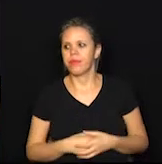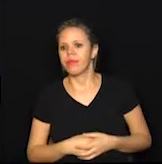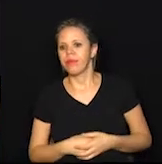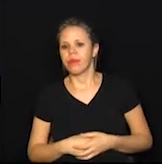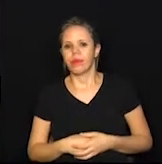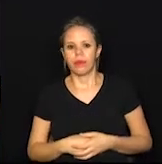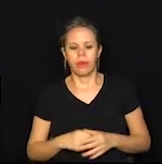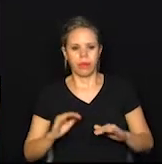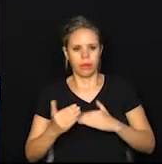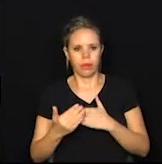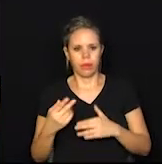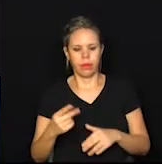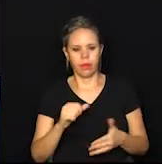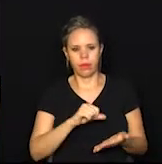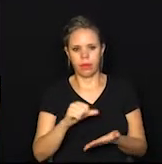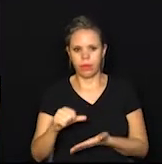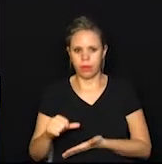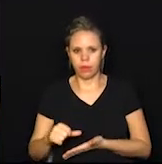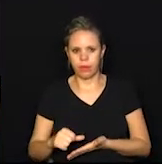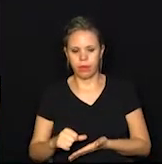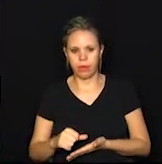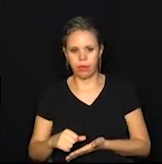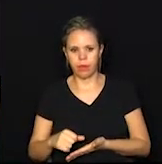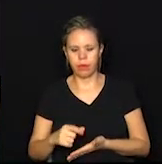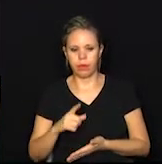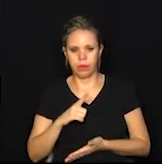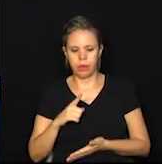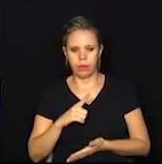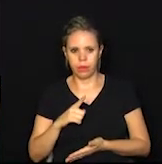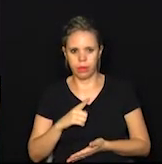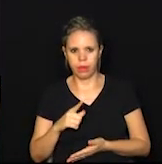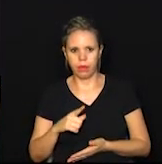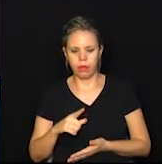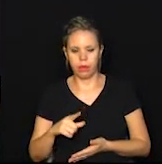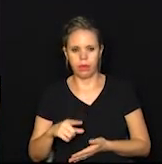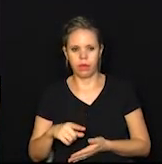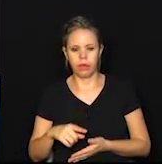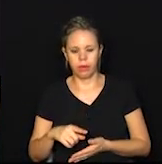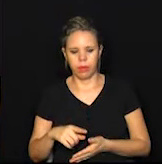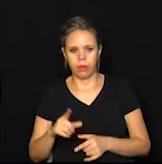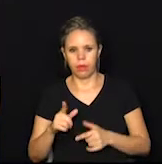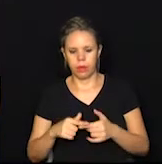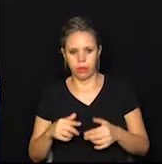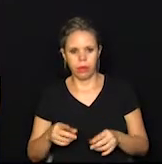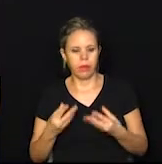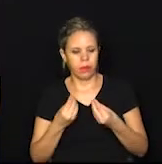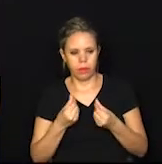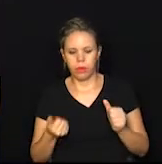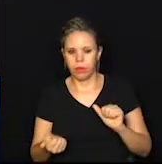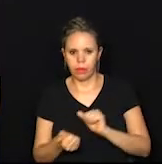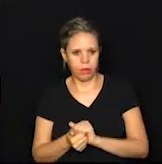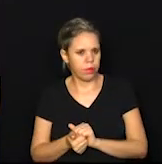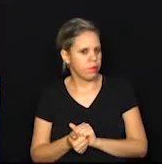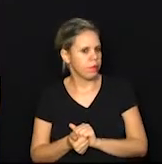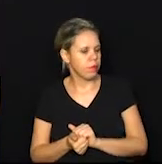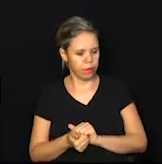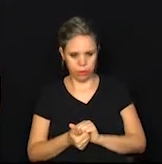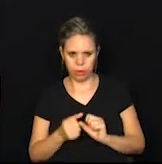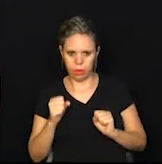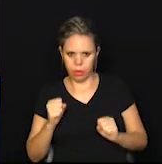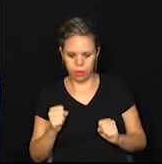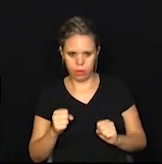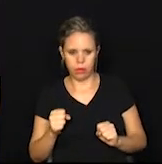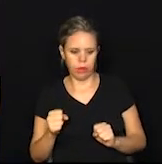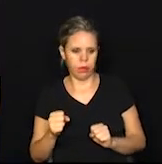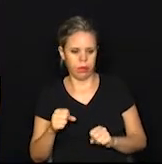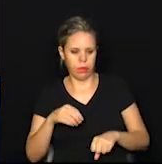seu bairro, na sua região, para que ela tenha também equipamentos de qualidade, equipamentos também que possam